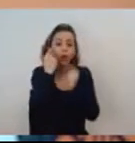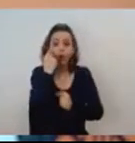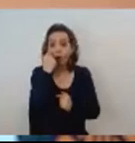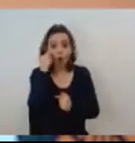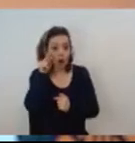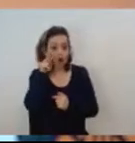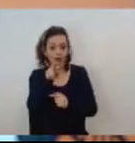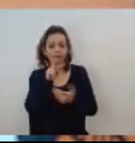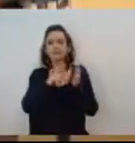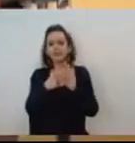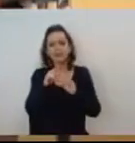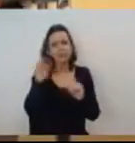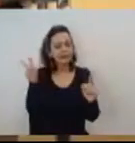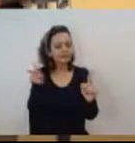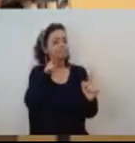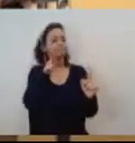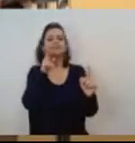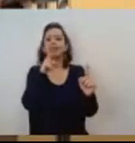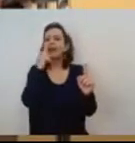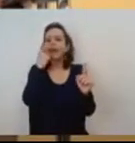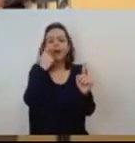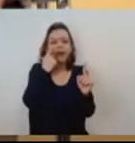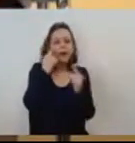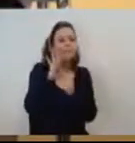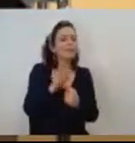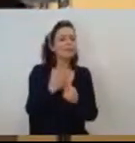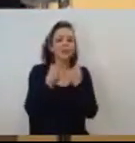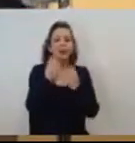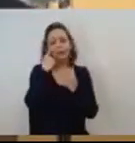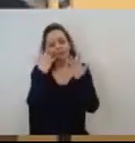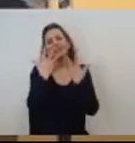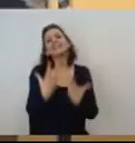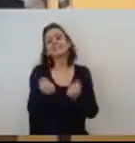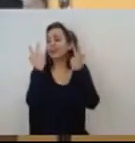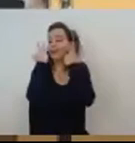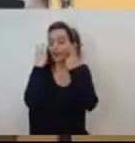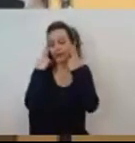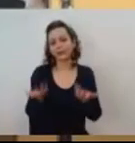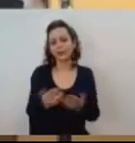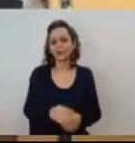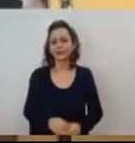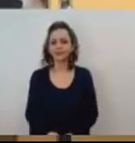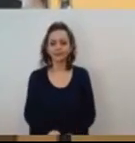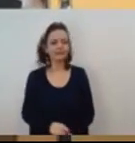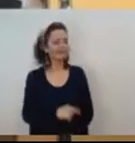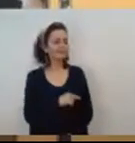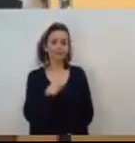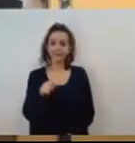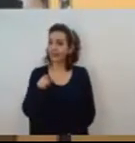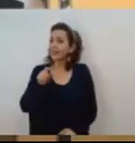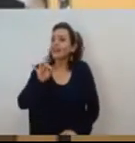assunto e é sobre isso no seu caso Como sabe né obrigado porque essa é na minha leitura